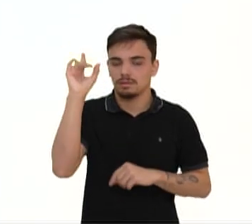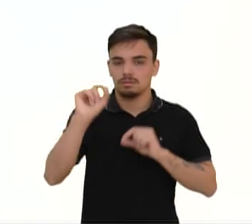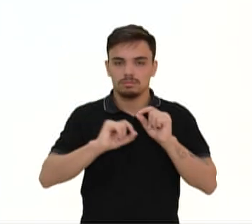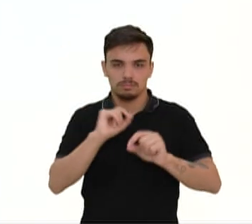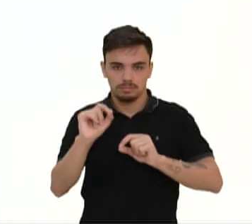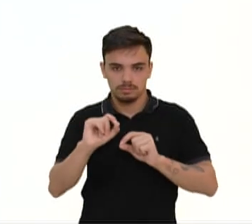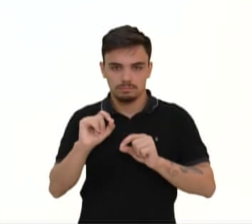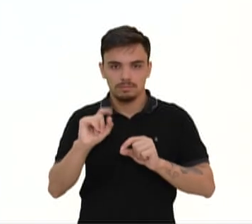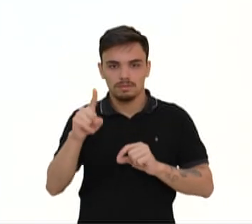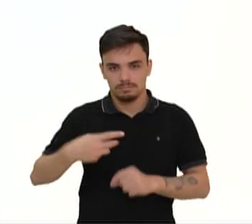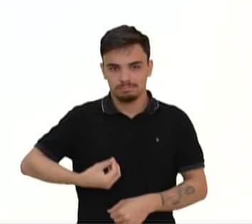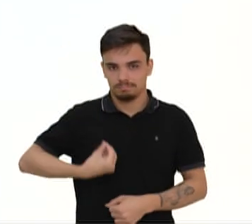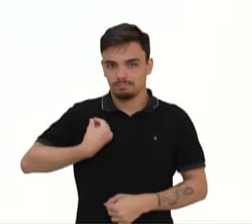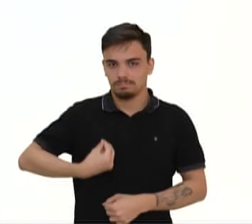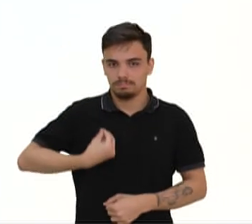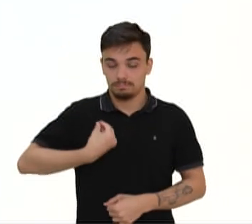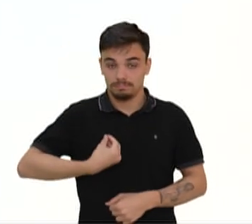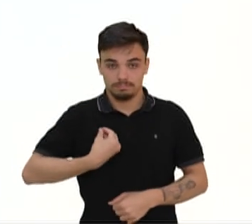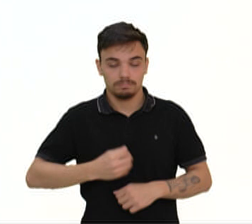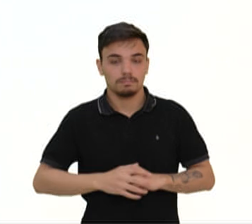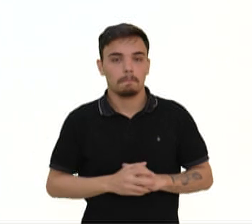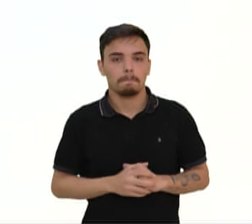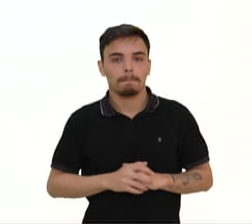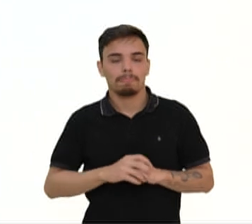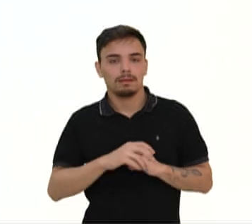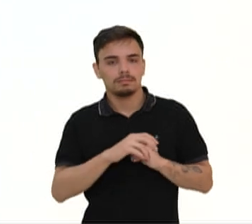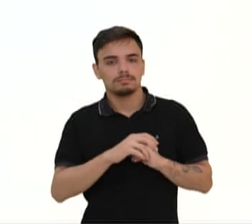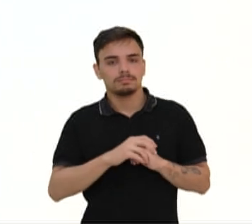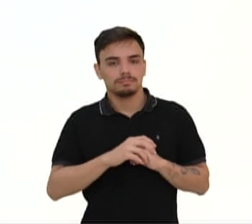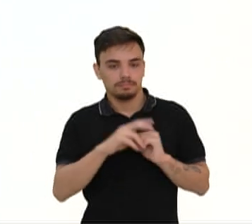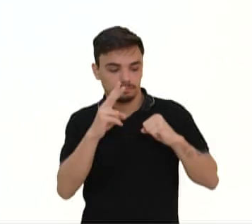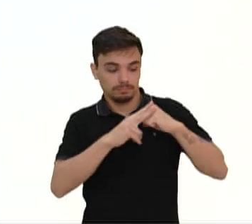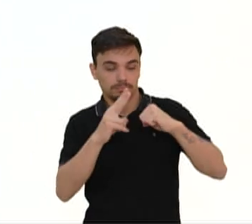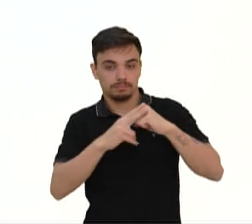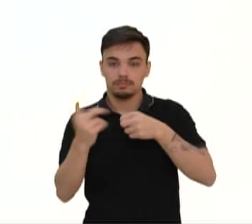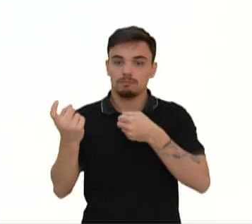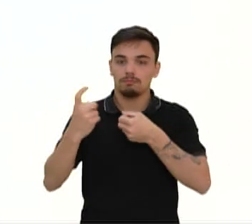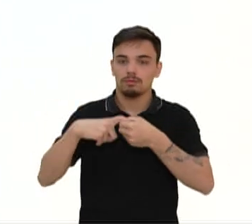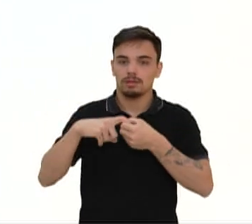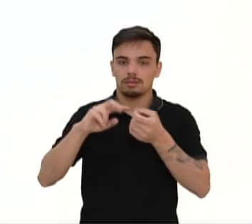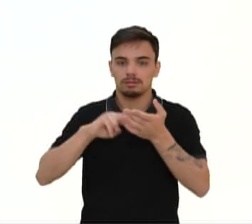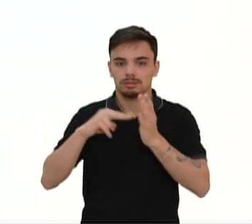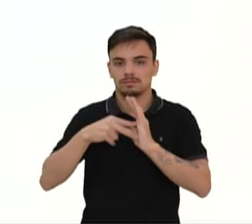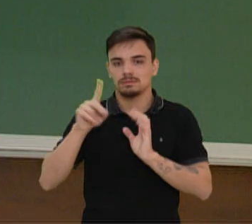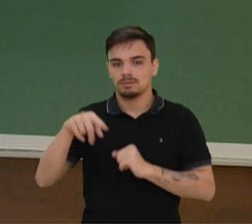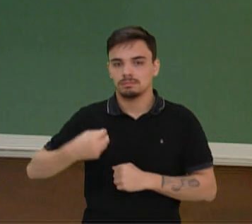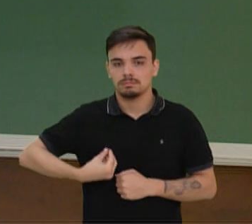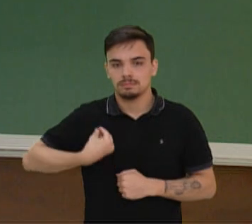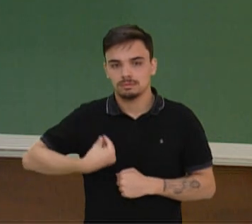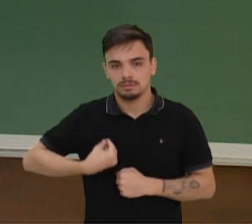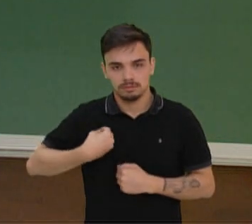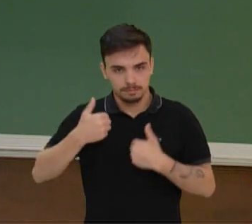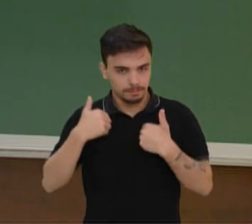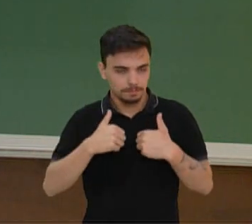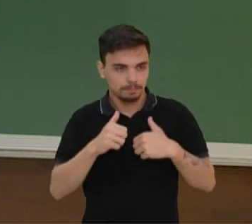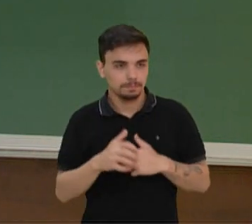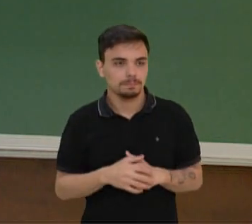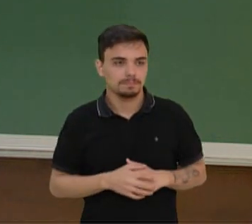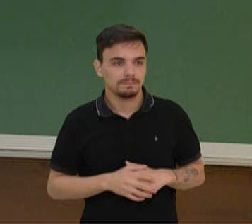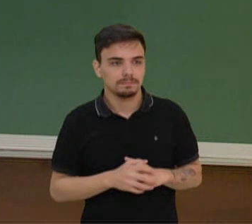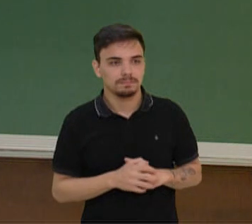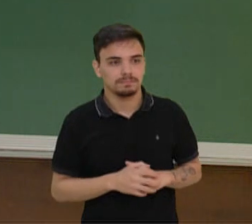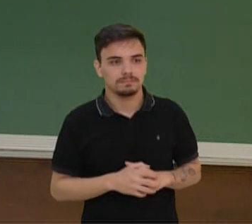está no presente. O verbo voltar está empregado em qual tempo verbal? No presente. Vamos